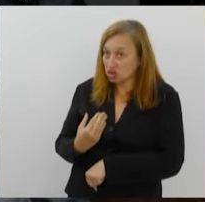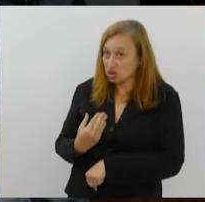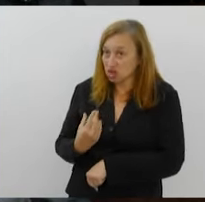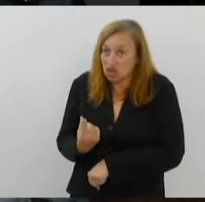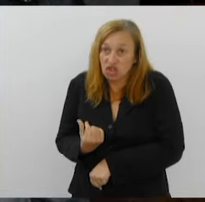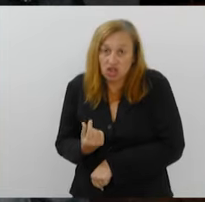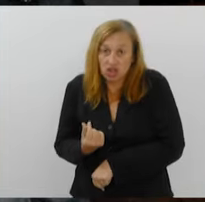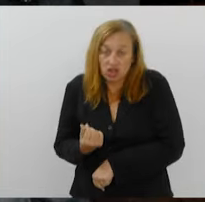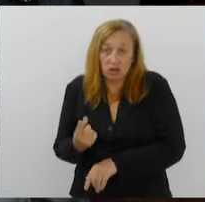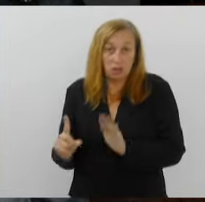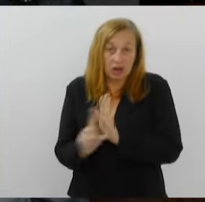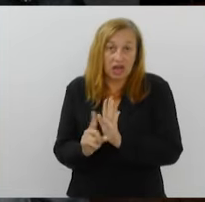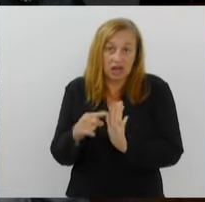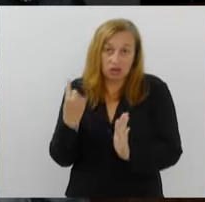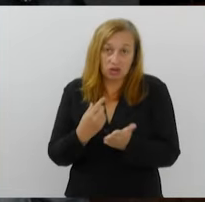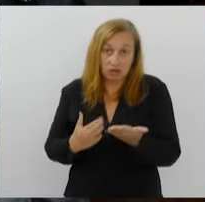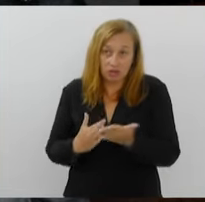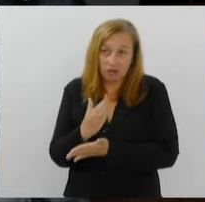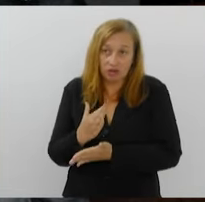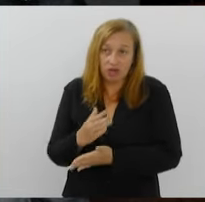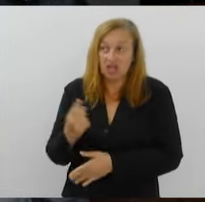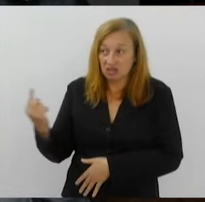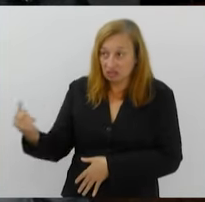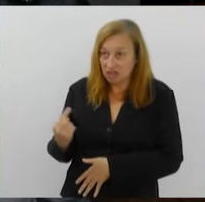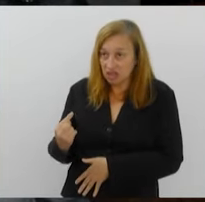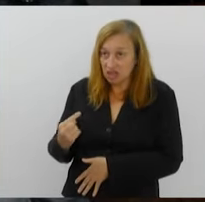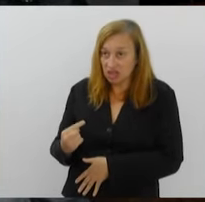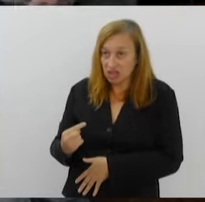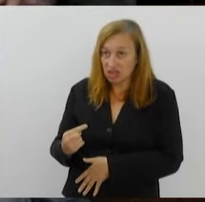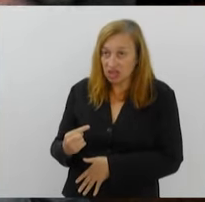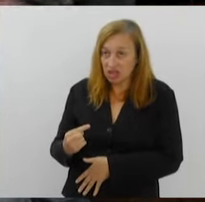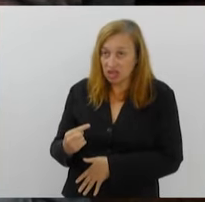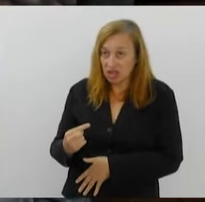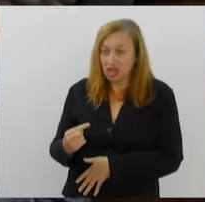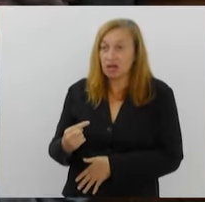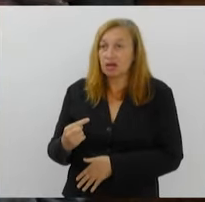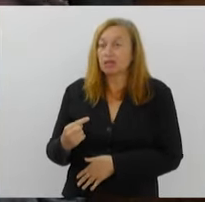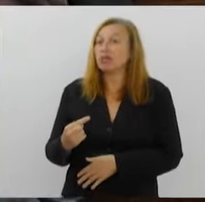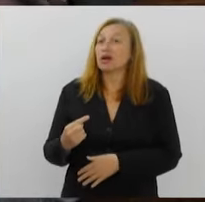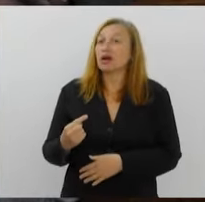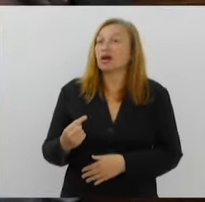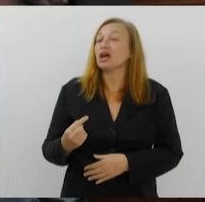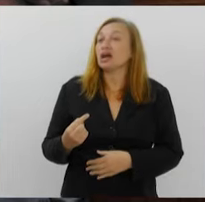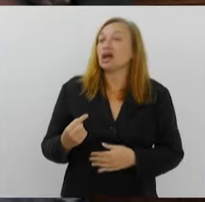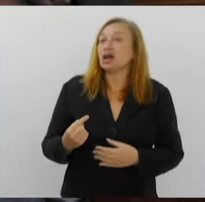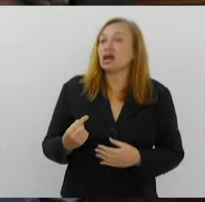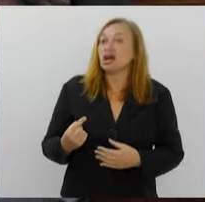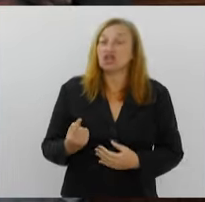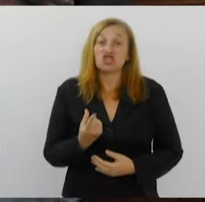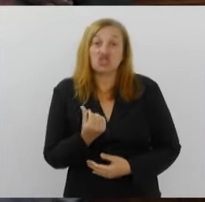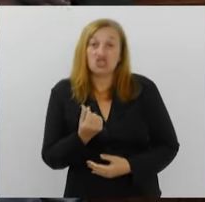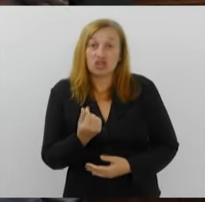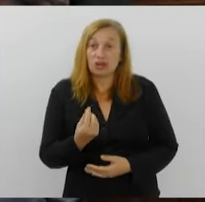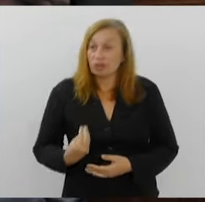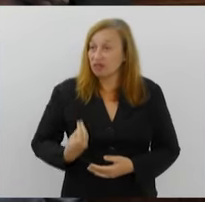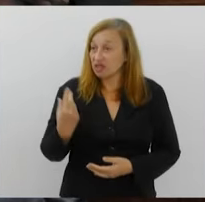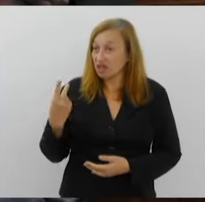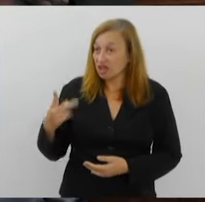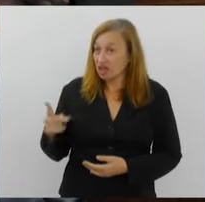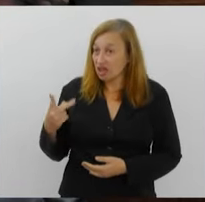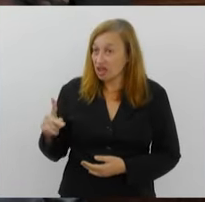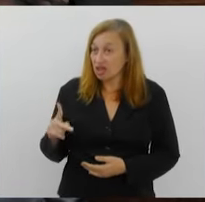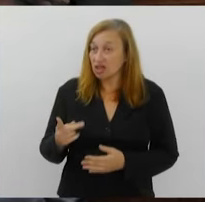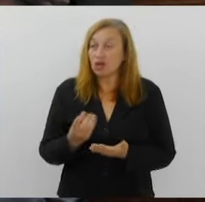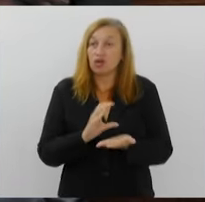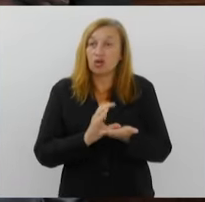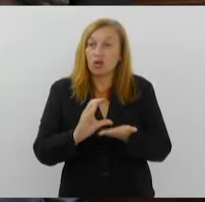que a gente está aprovando, na hora de vir aqui fazer lobby para benefícios para a carreira, Na hora de vir aqui encher o saco, fazer lobby para